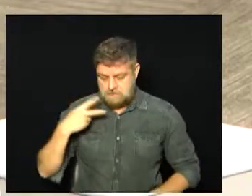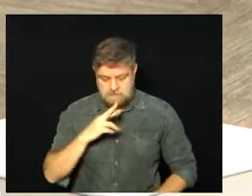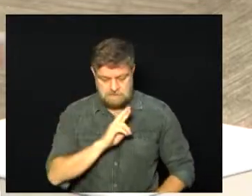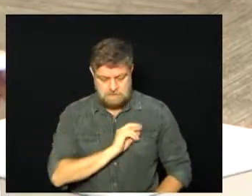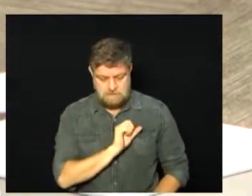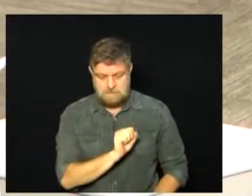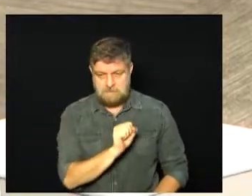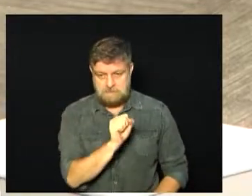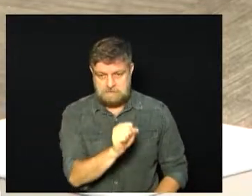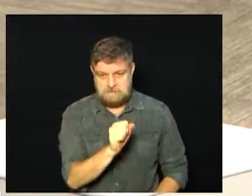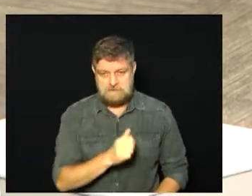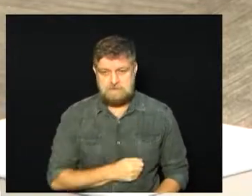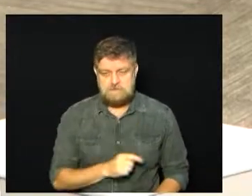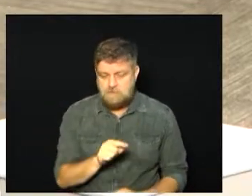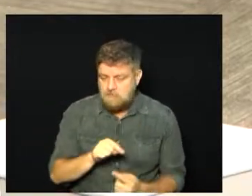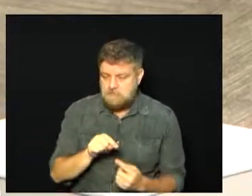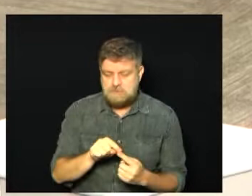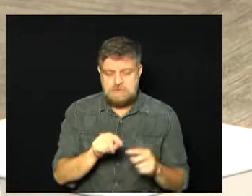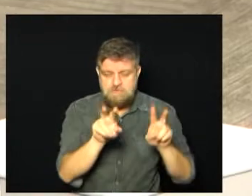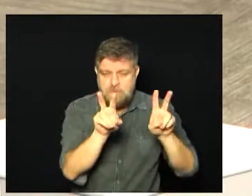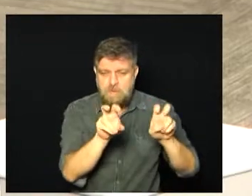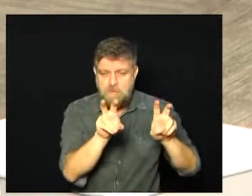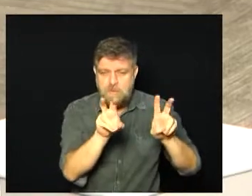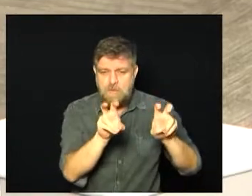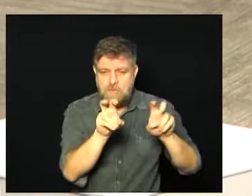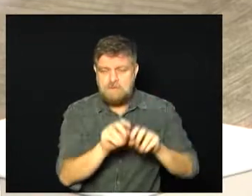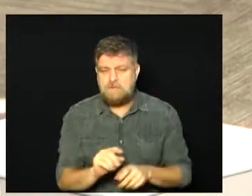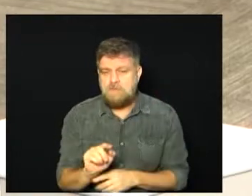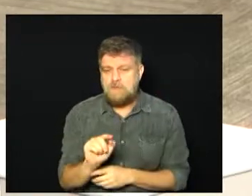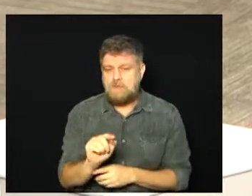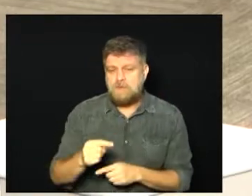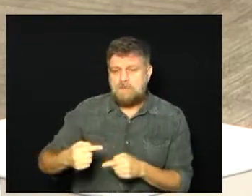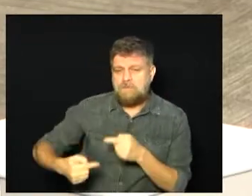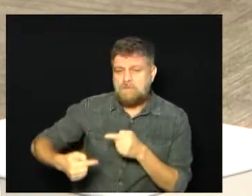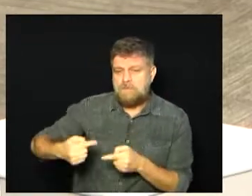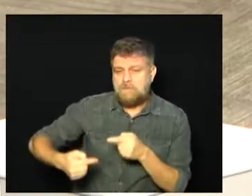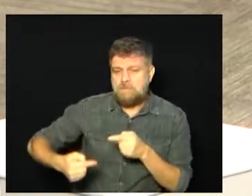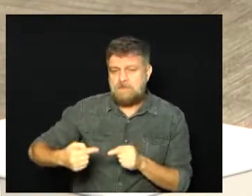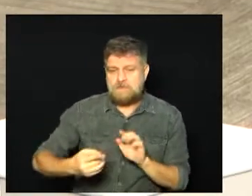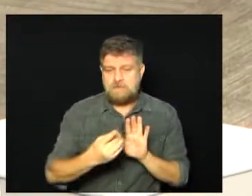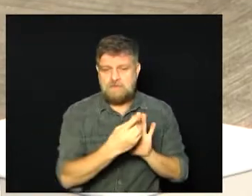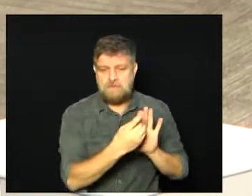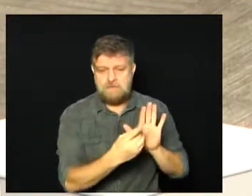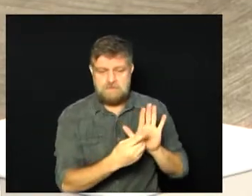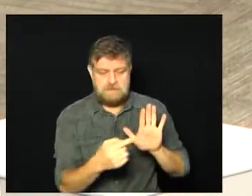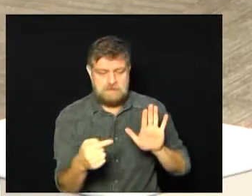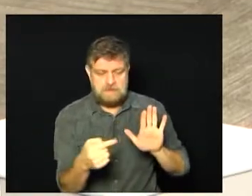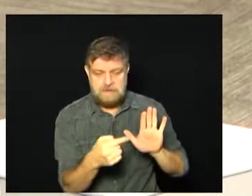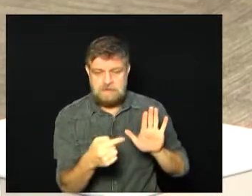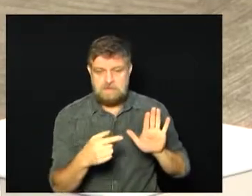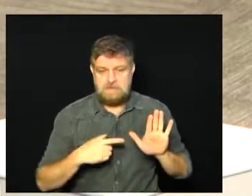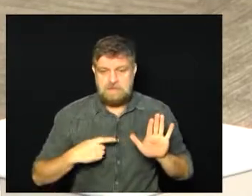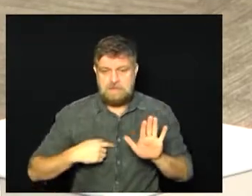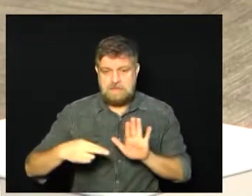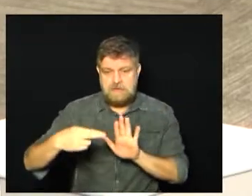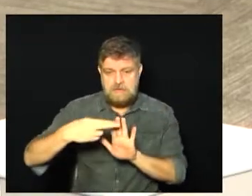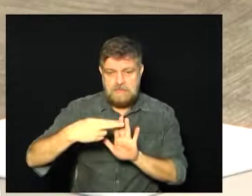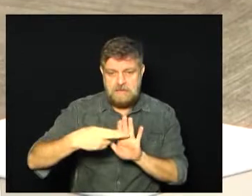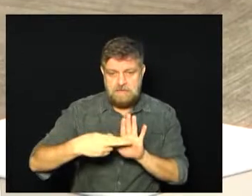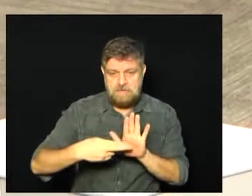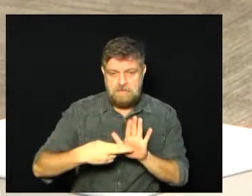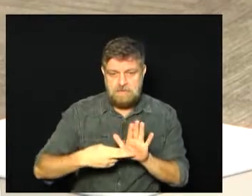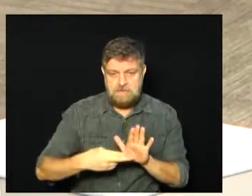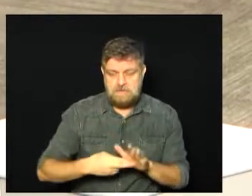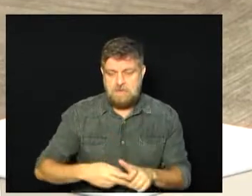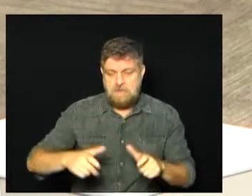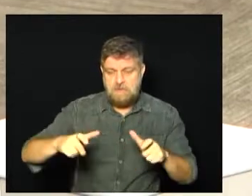A audiência, o principal tema, será debater a revisão do decreto que regulamenta a instalação dos chamados